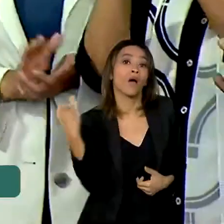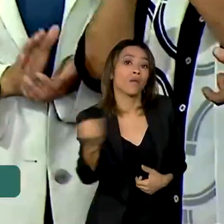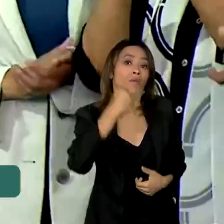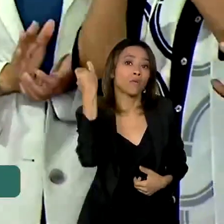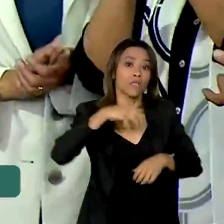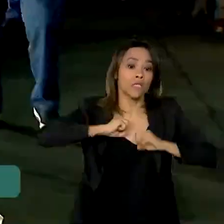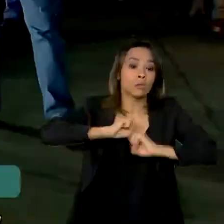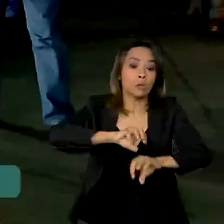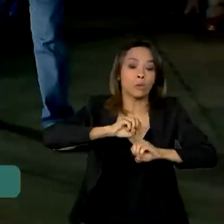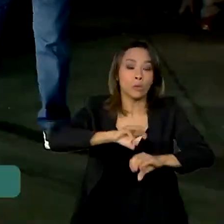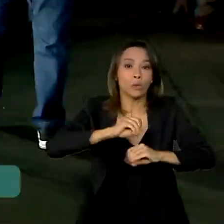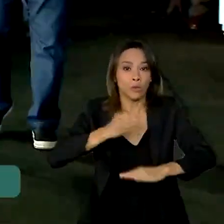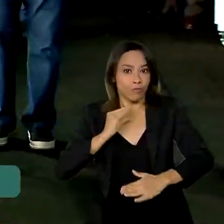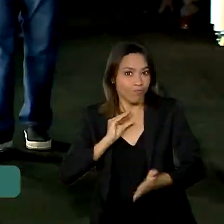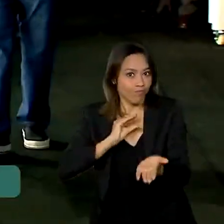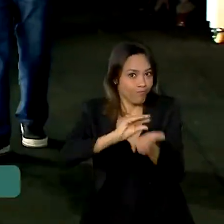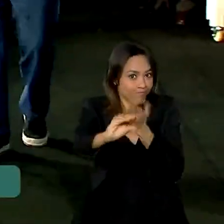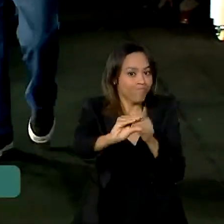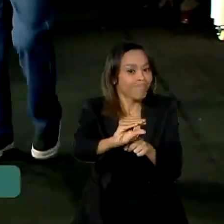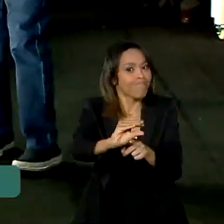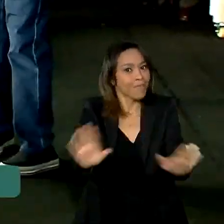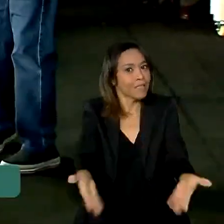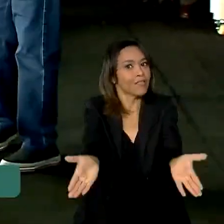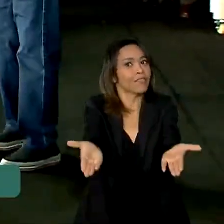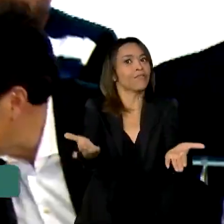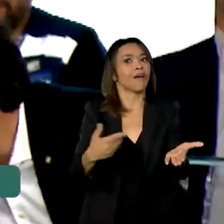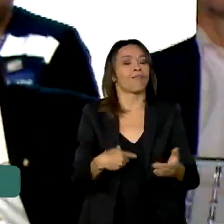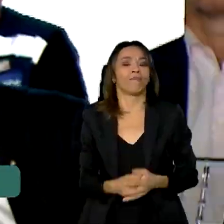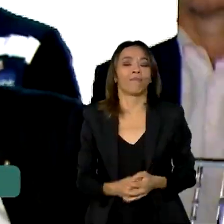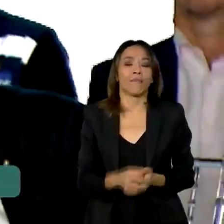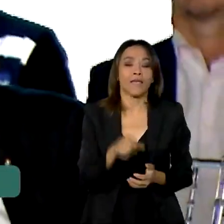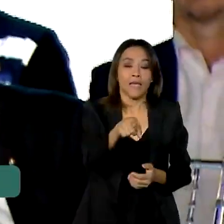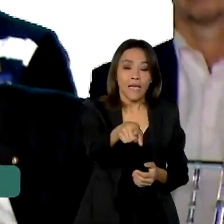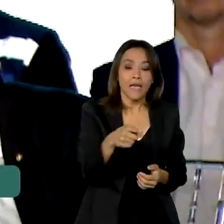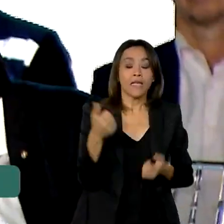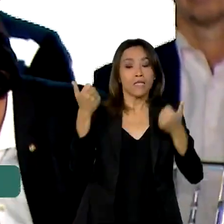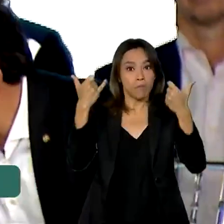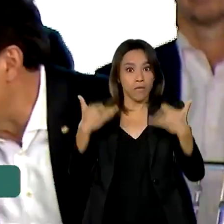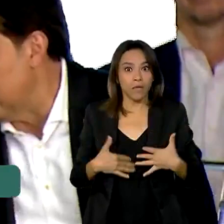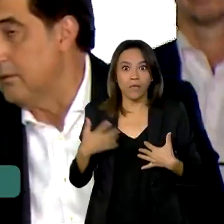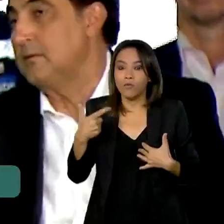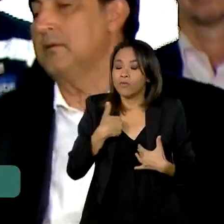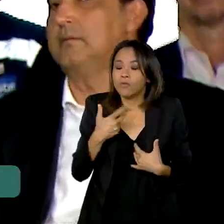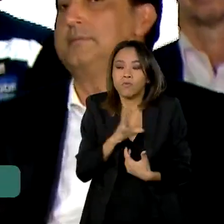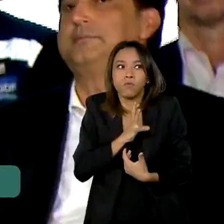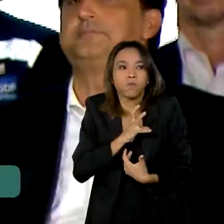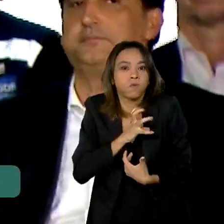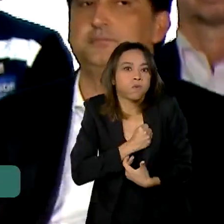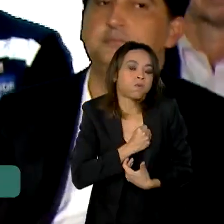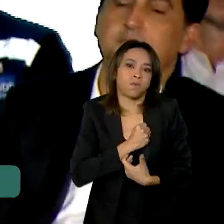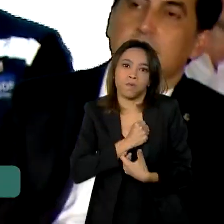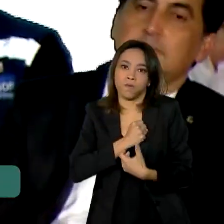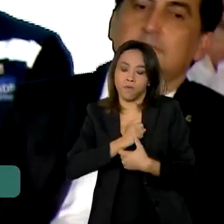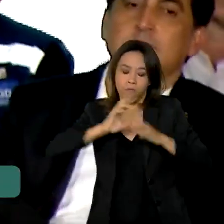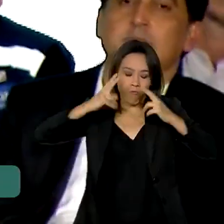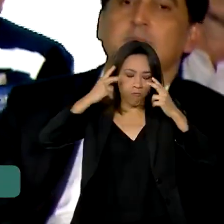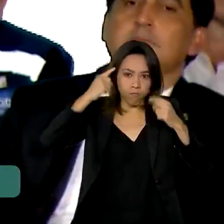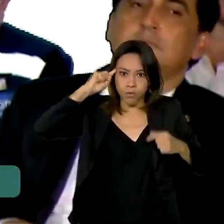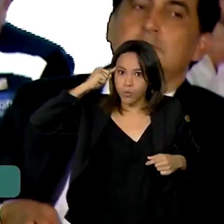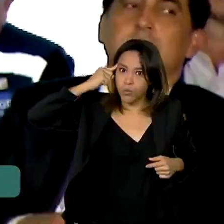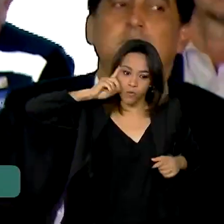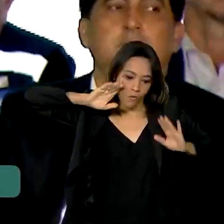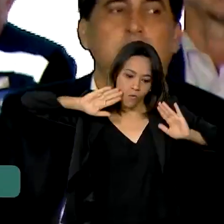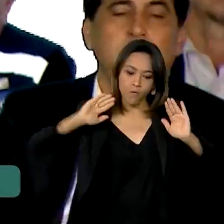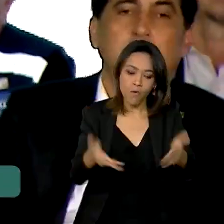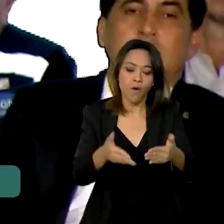das pessoas. Eu tenho uma obsessão pela educação, porque eu não conheço nenhum país do